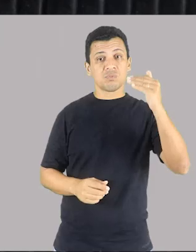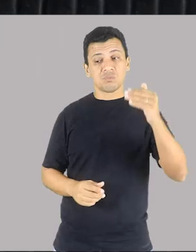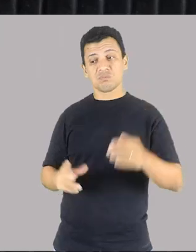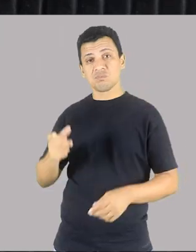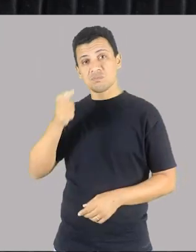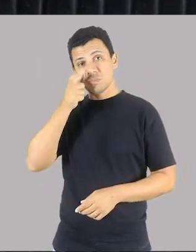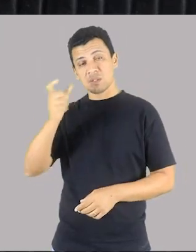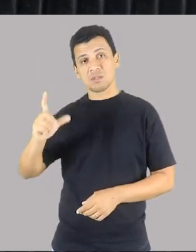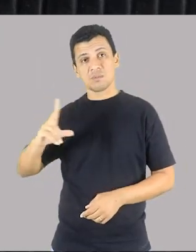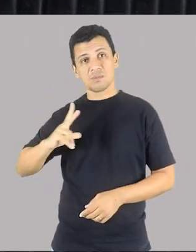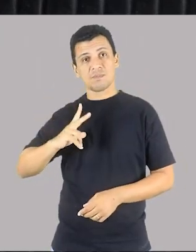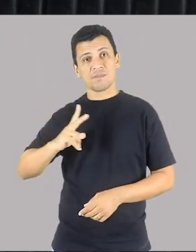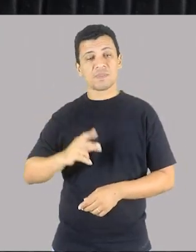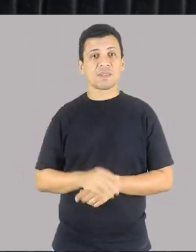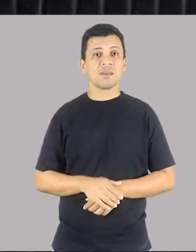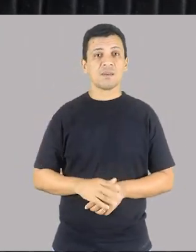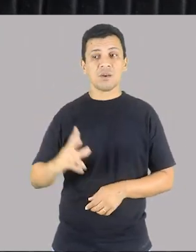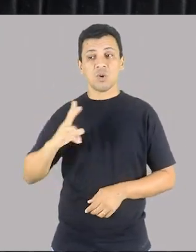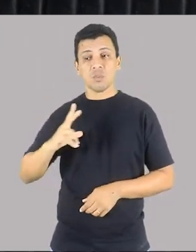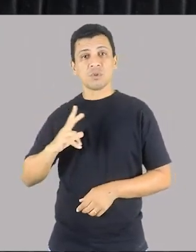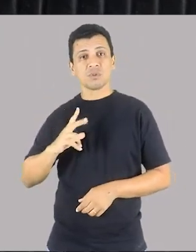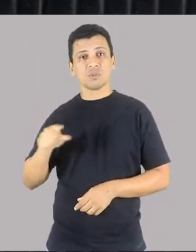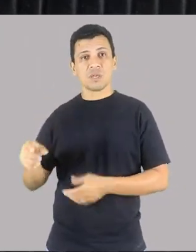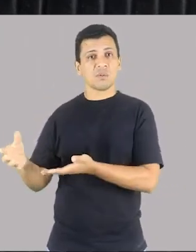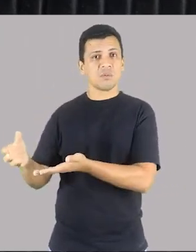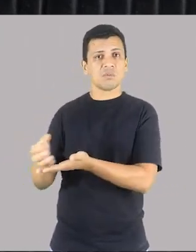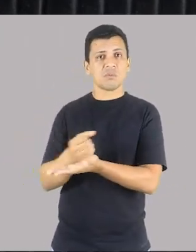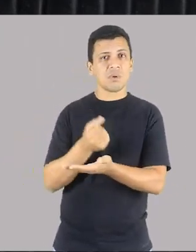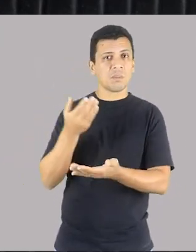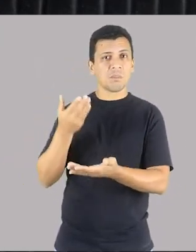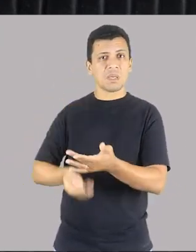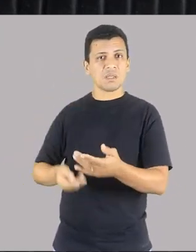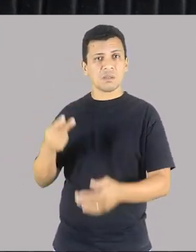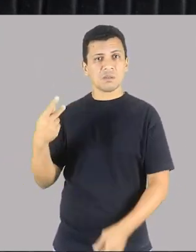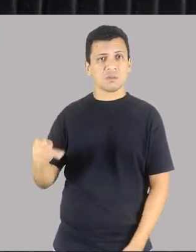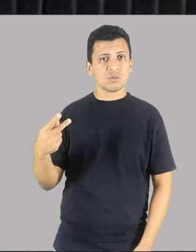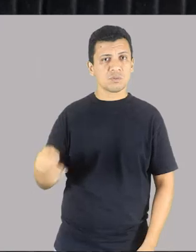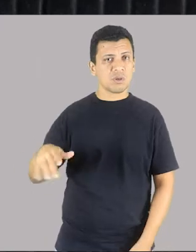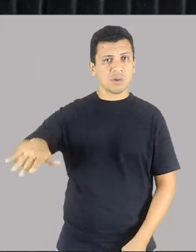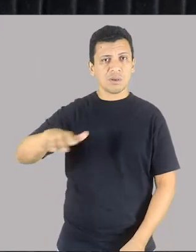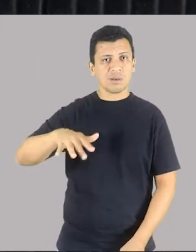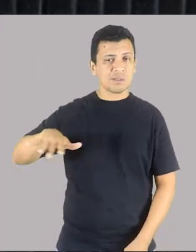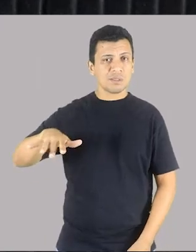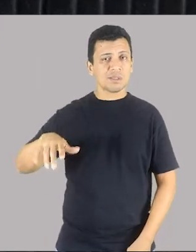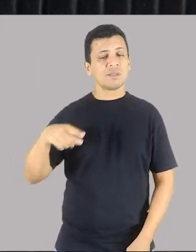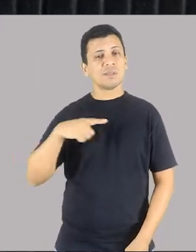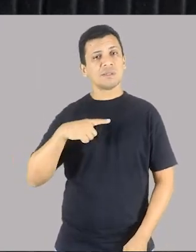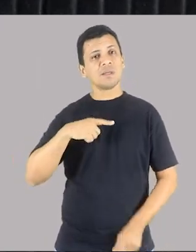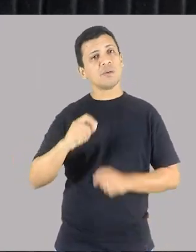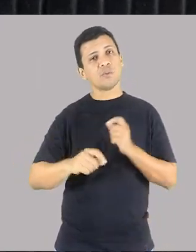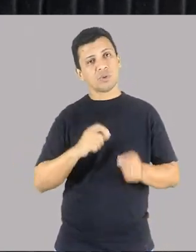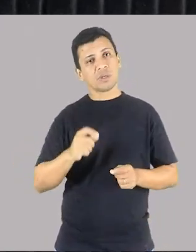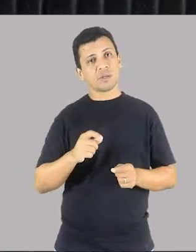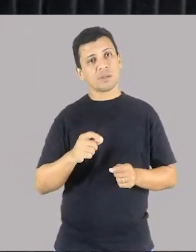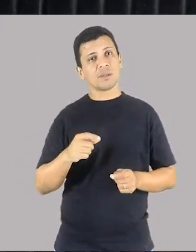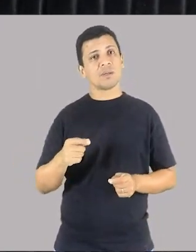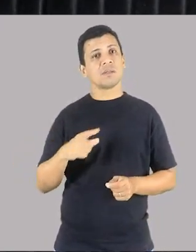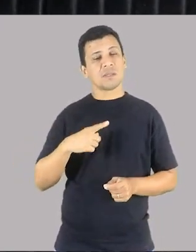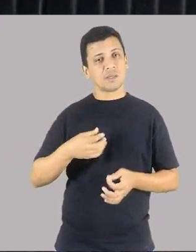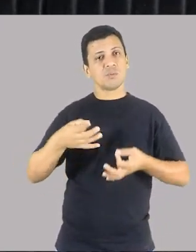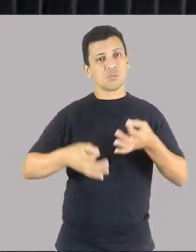Constituição. A desapropriação, ela pode ocorrer justamente porque existe uma supremacia do interesse da coletividade, do interesse